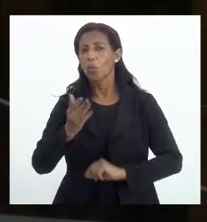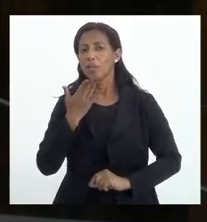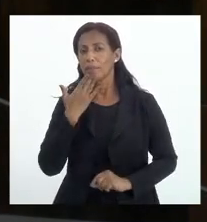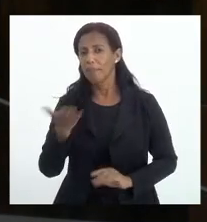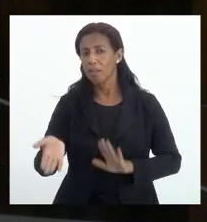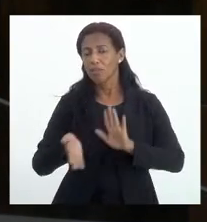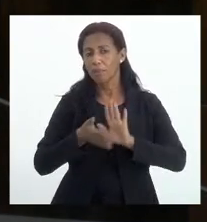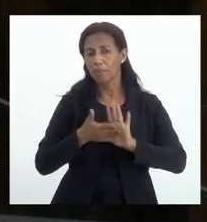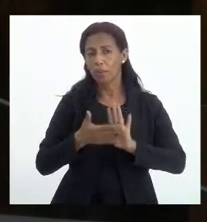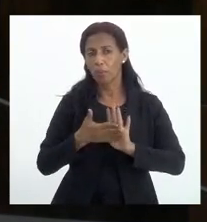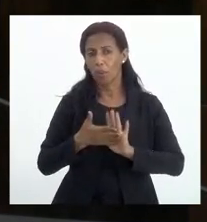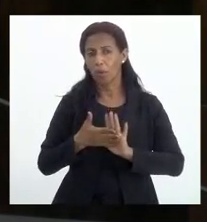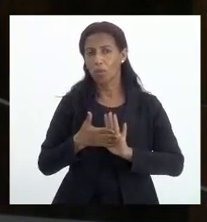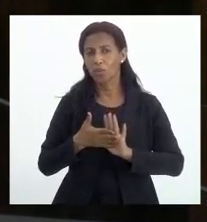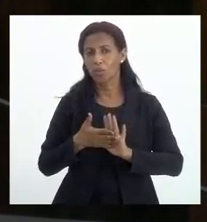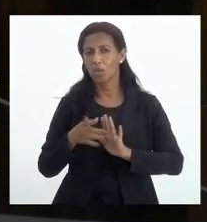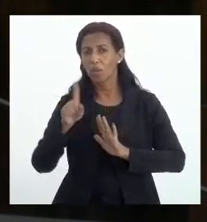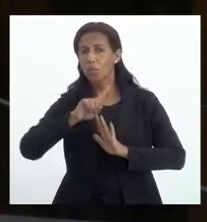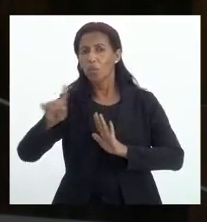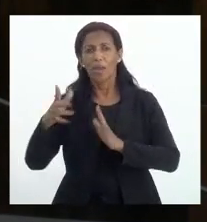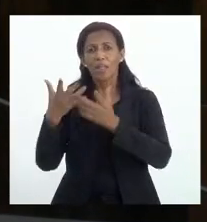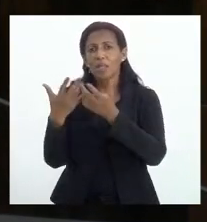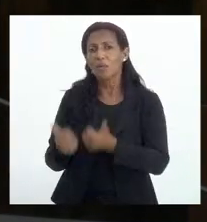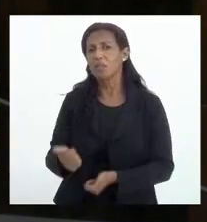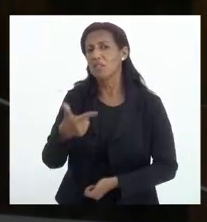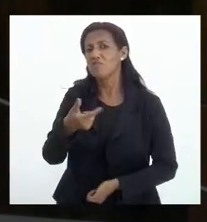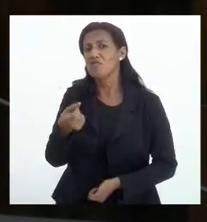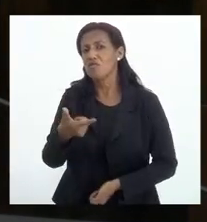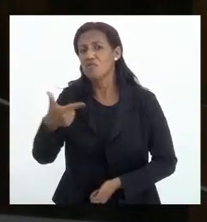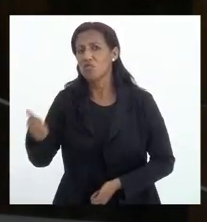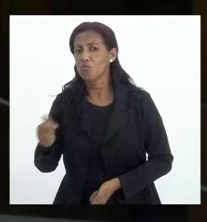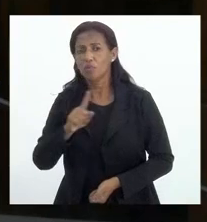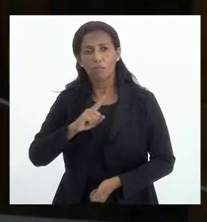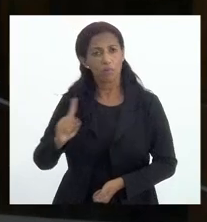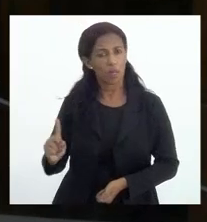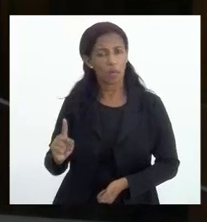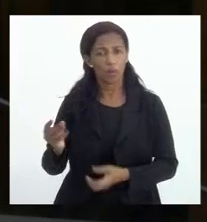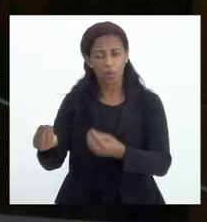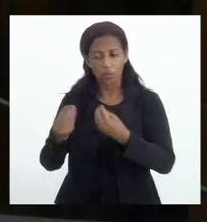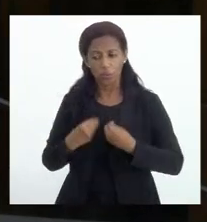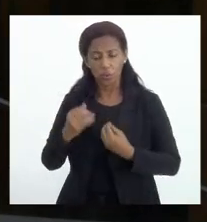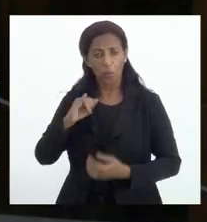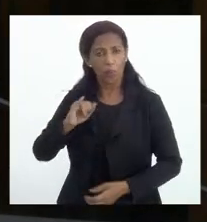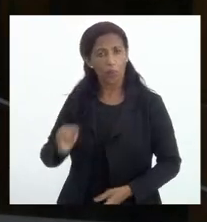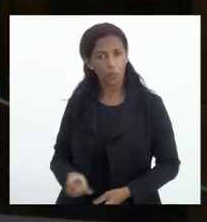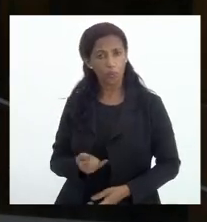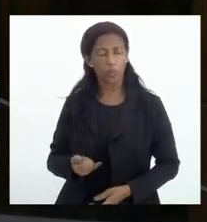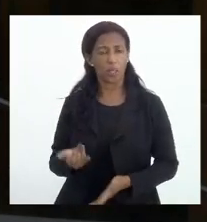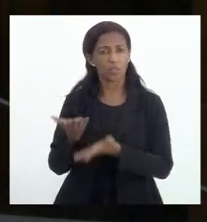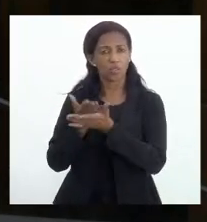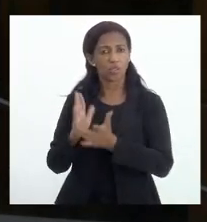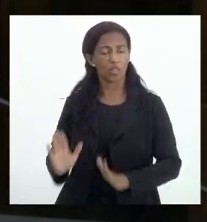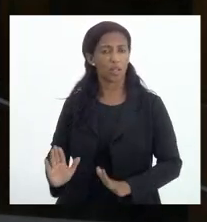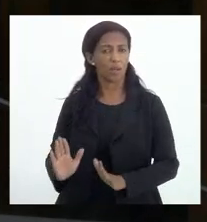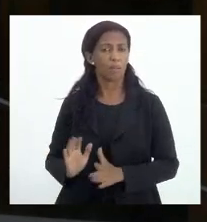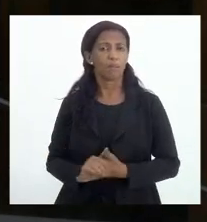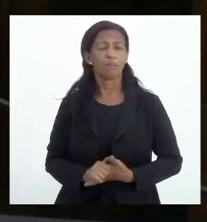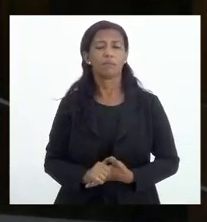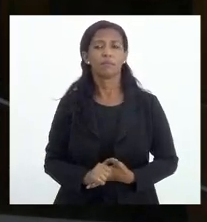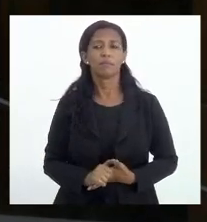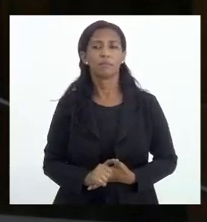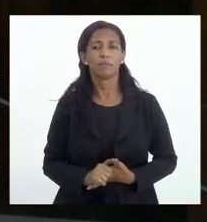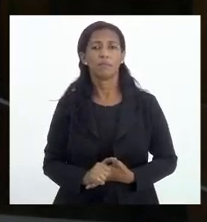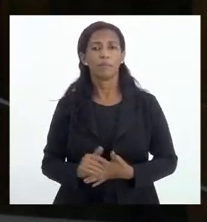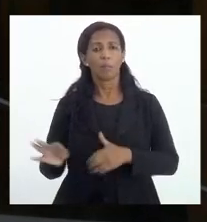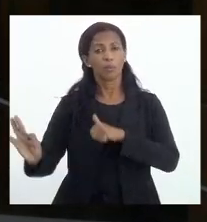proposta não é que se desconsidere 2021, não, pelo contrário. É que nos dê oportunidade de encerrar o exercício para